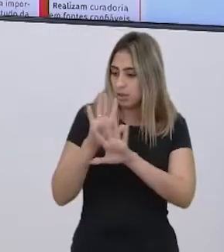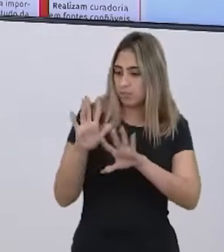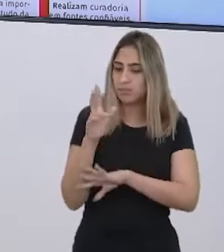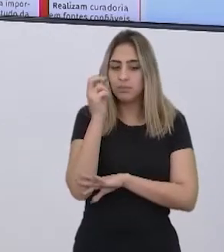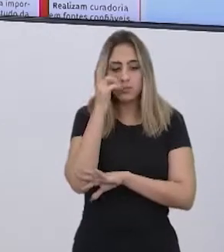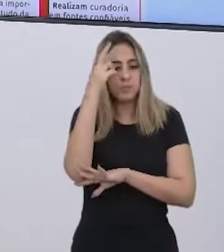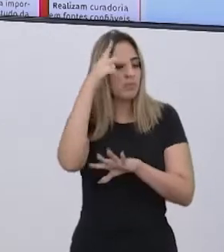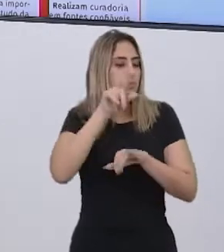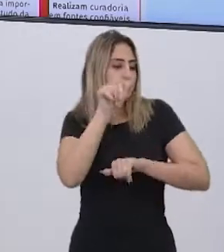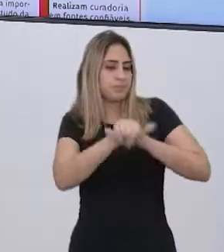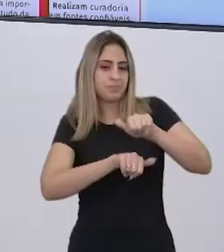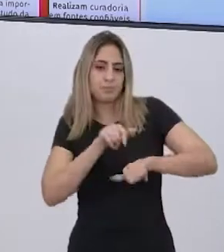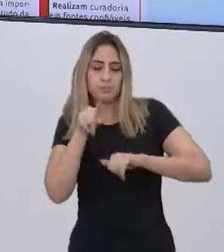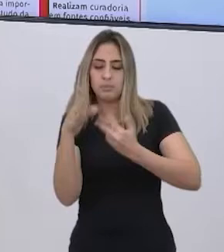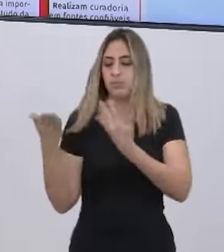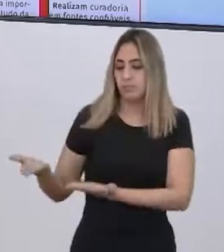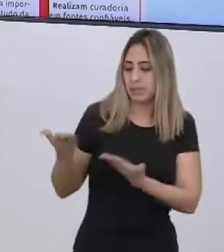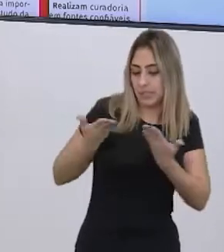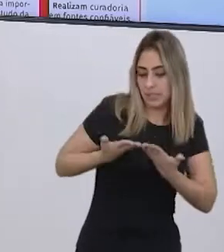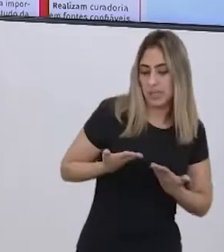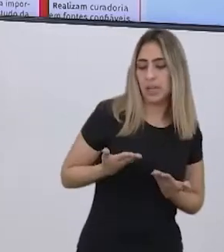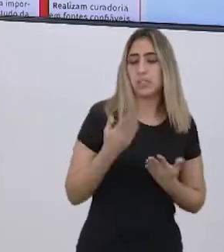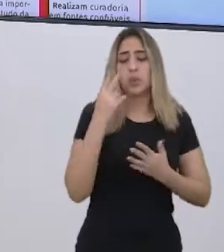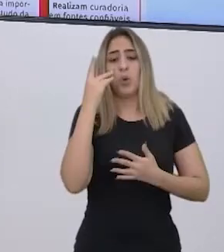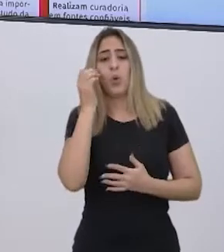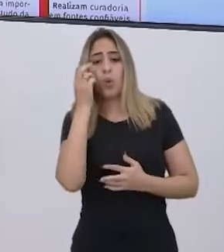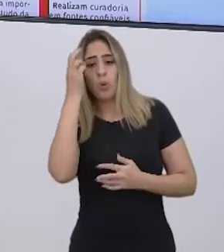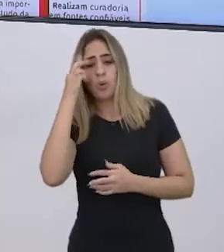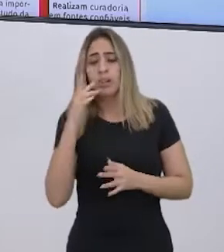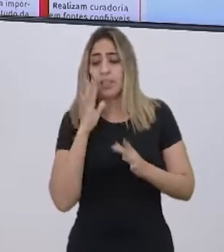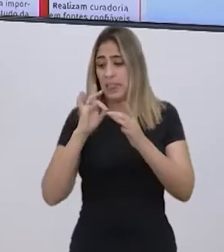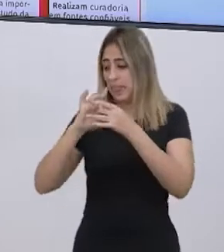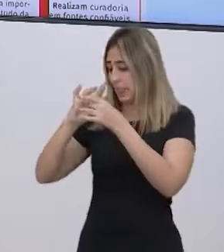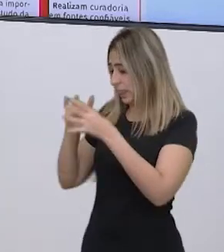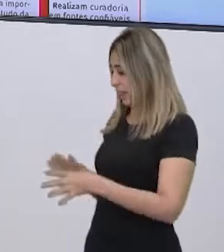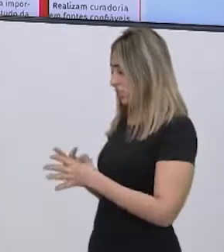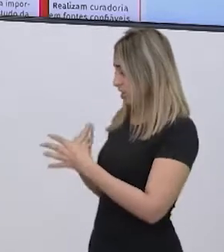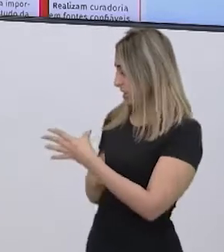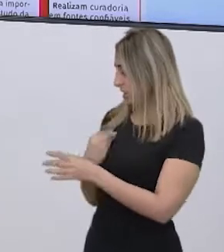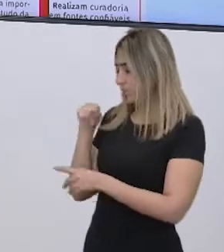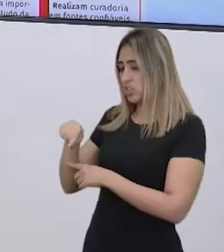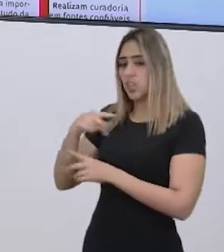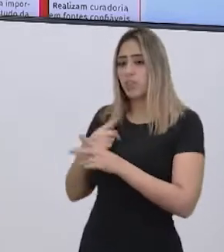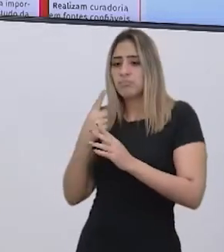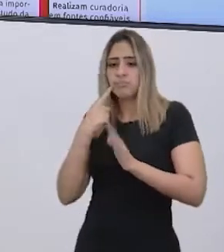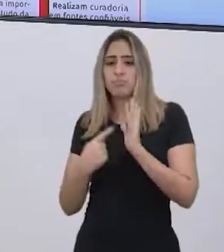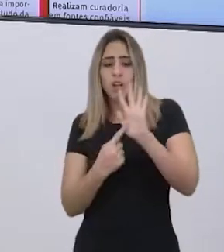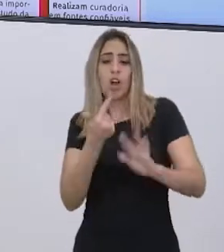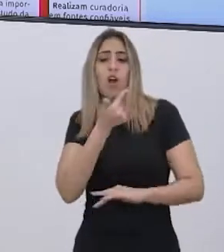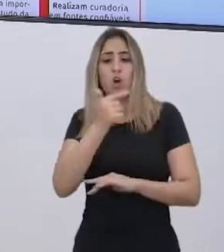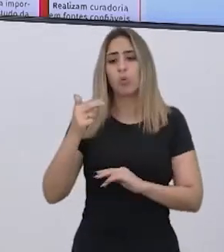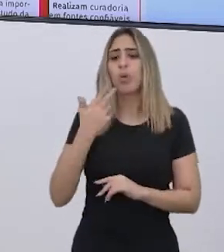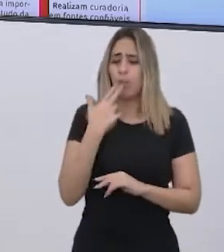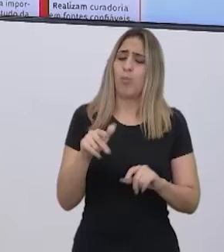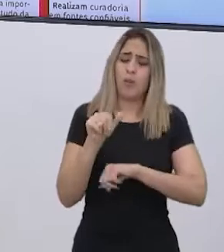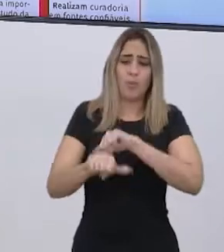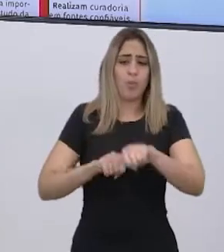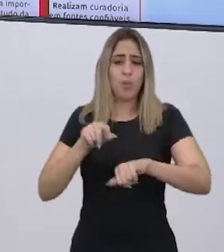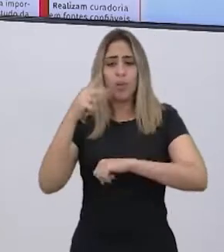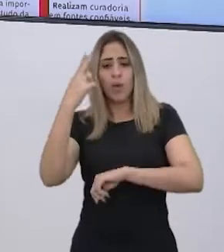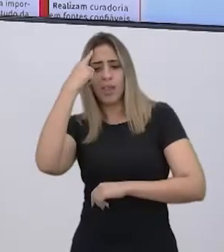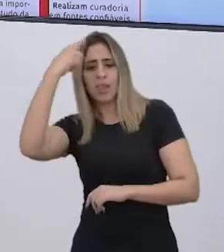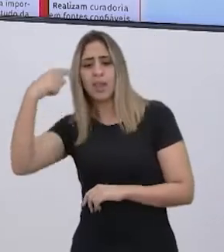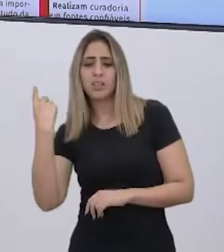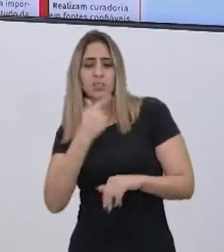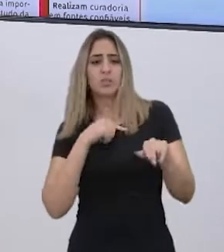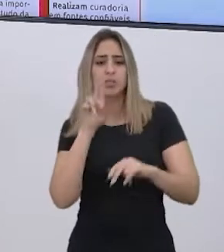não some, mas eu digo, aquele traço cultural deixa de existir e passa a ser outro, a língua também muda. É igual a ideia de que a